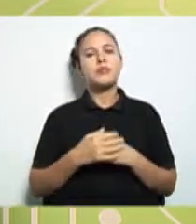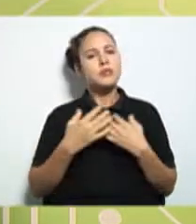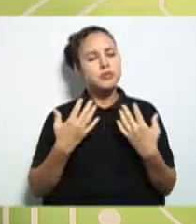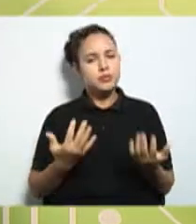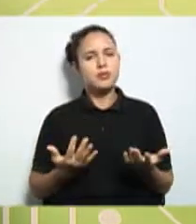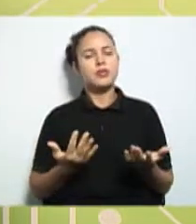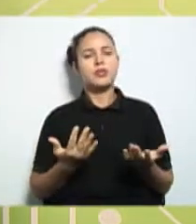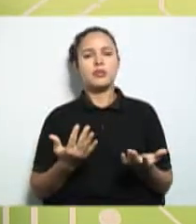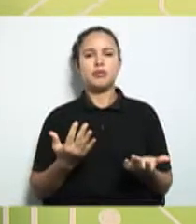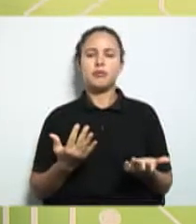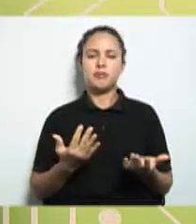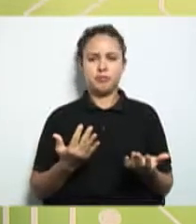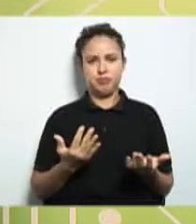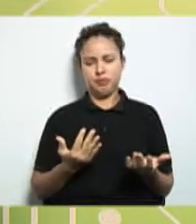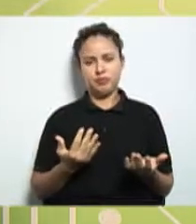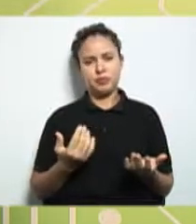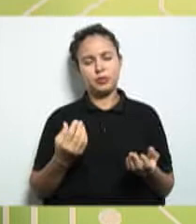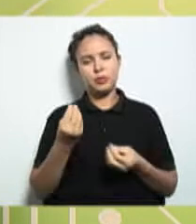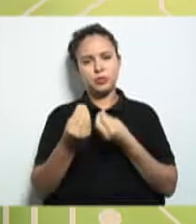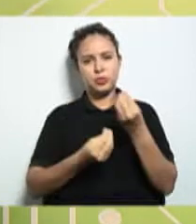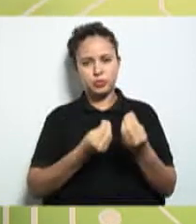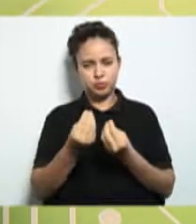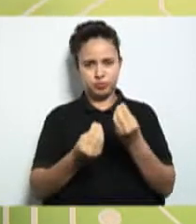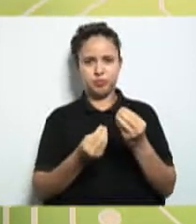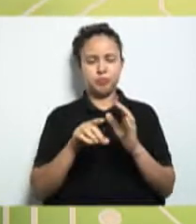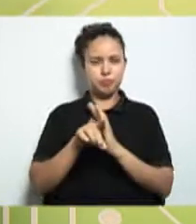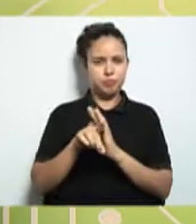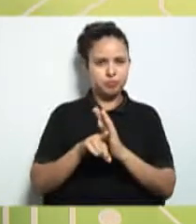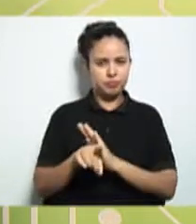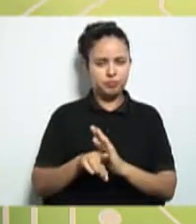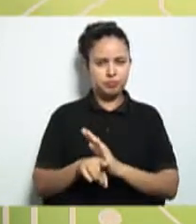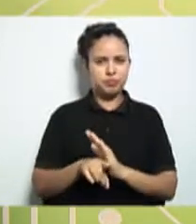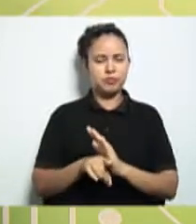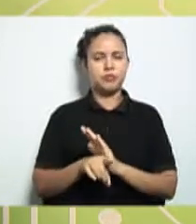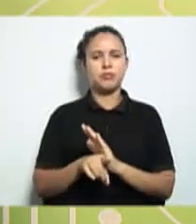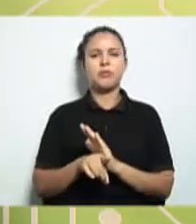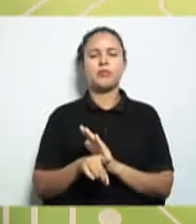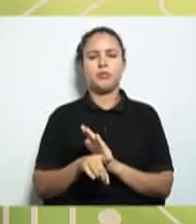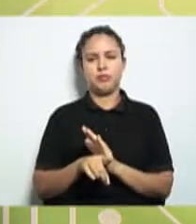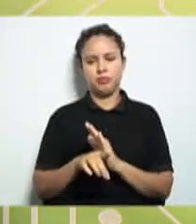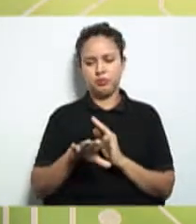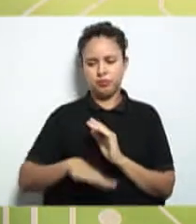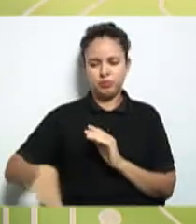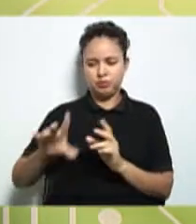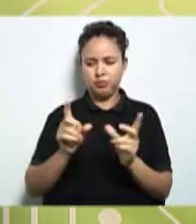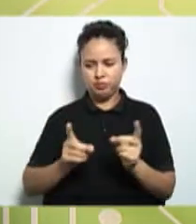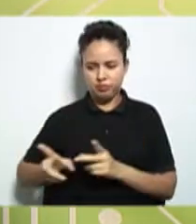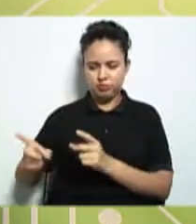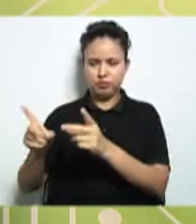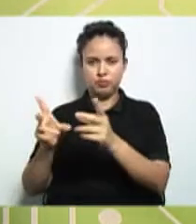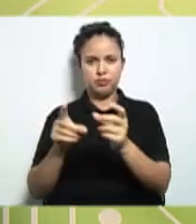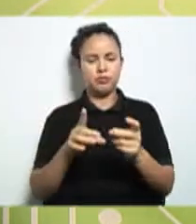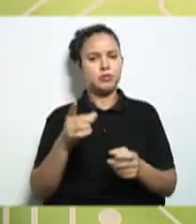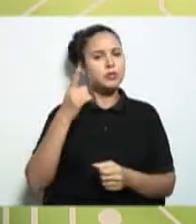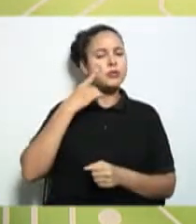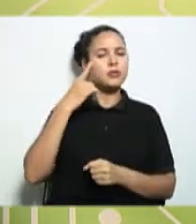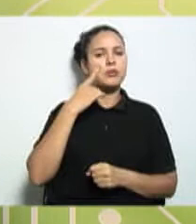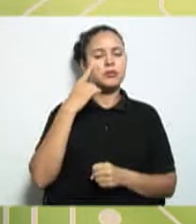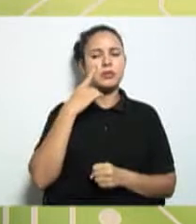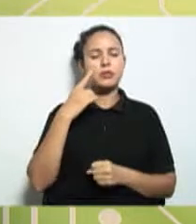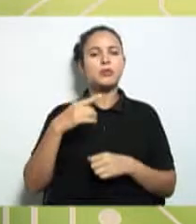nesse caso, como se trata de uma pesquisa, né, que a gente chama de uma pesquisa de mercado, que você vai ver qual é o